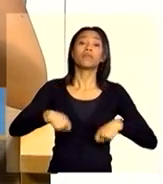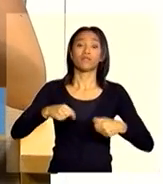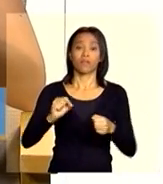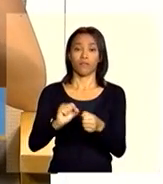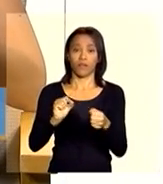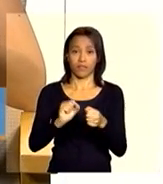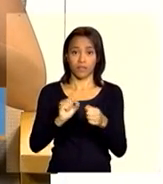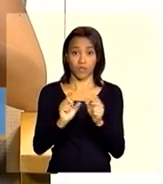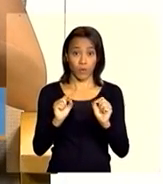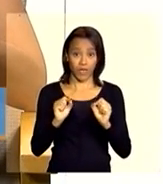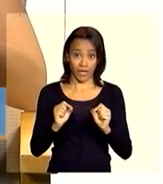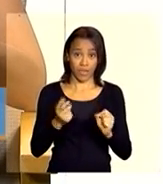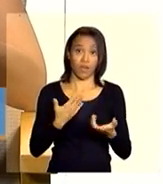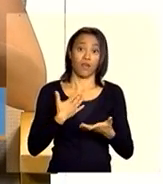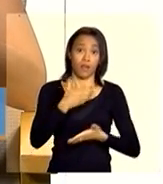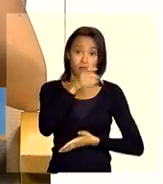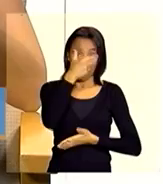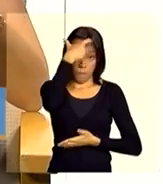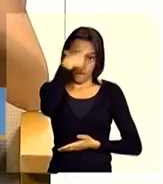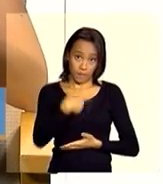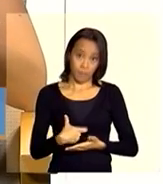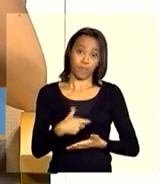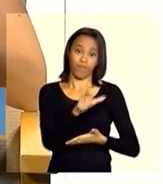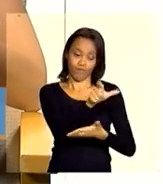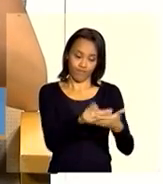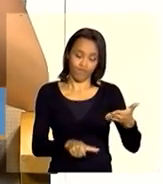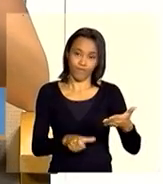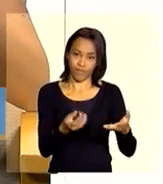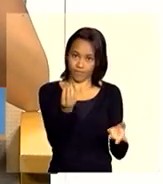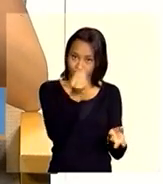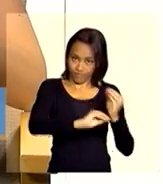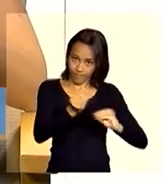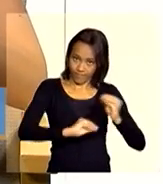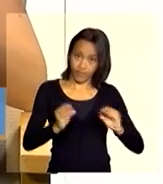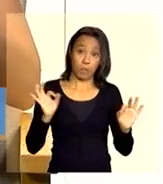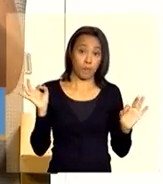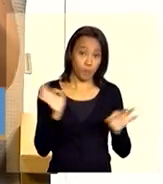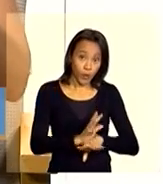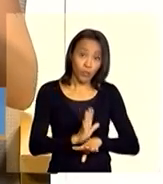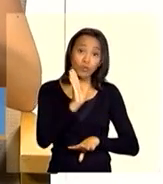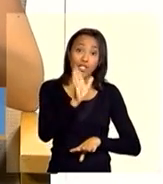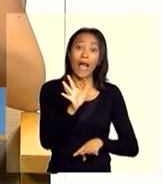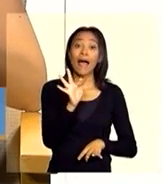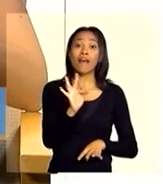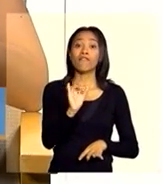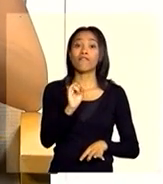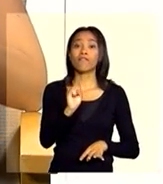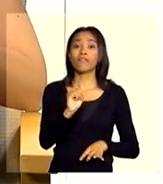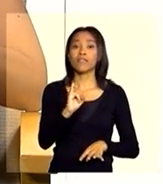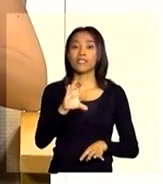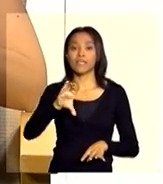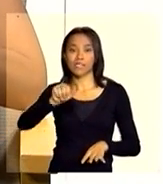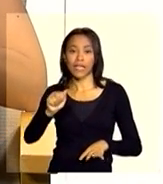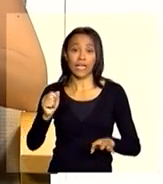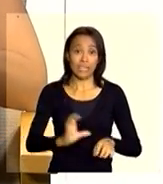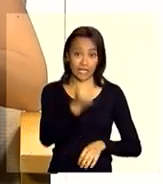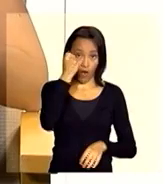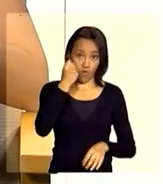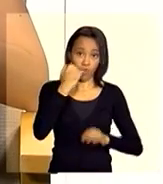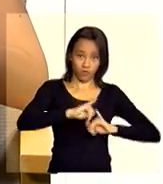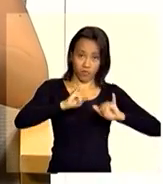vincular precisa estar cadastrada em pessoa física que a gente já falou aqui então cadastrou em pessoa física preencheu todos os dados salvou as